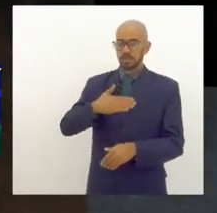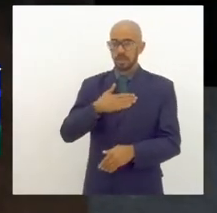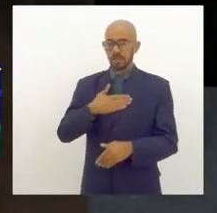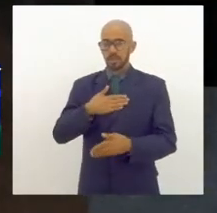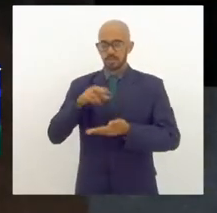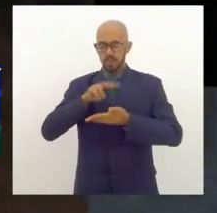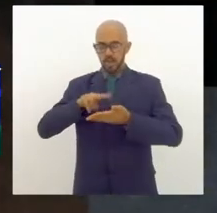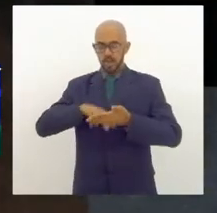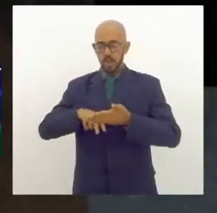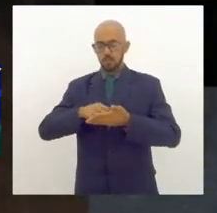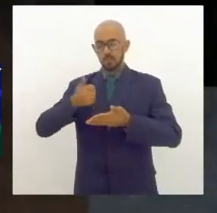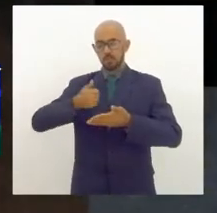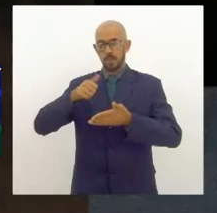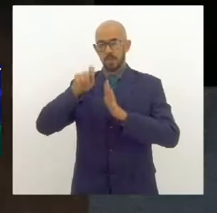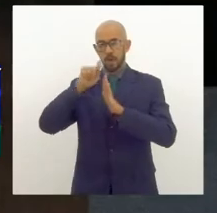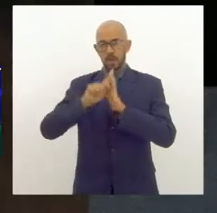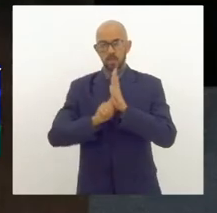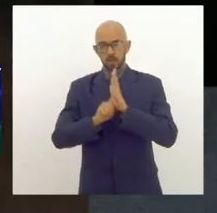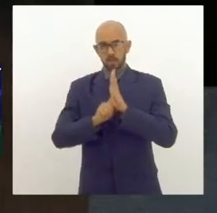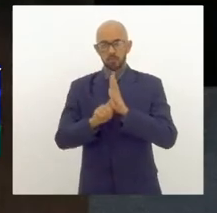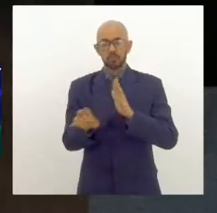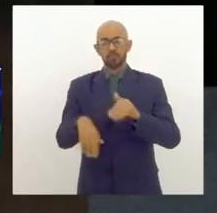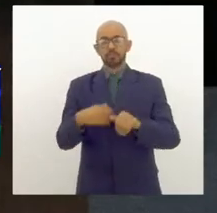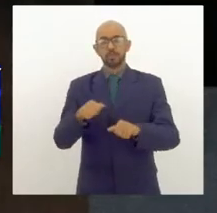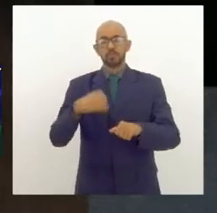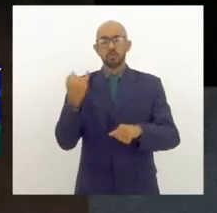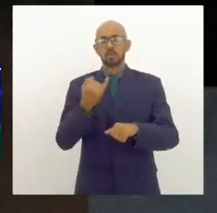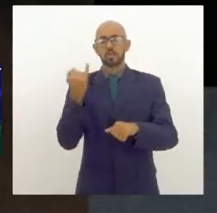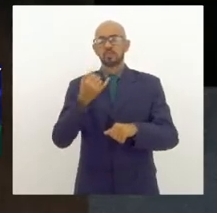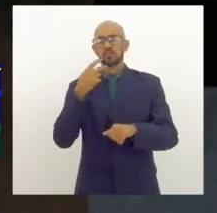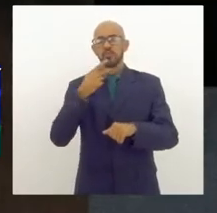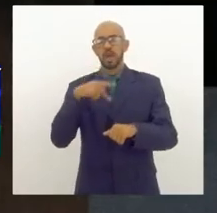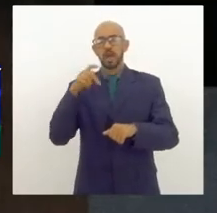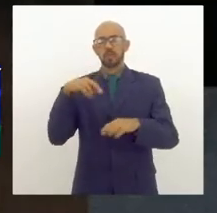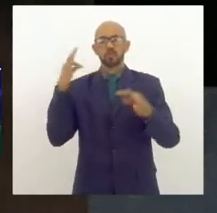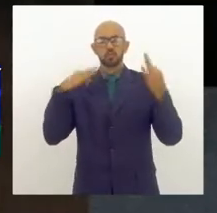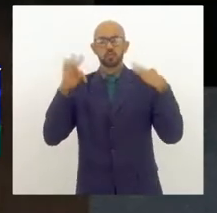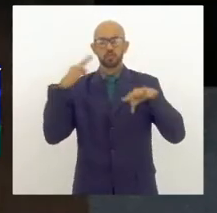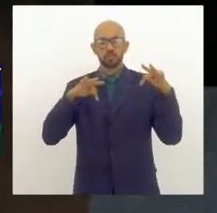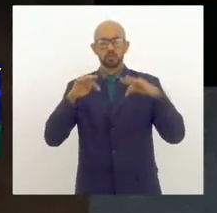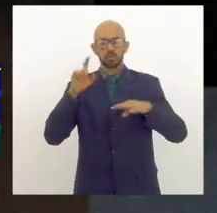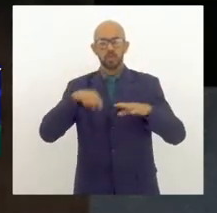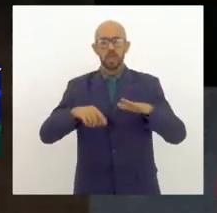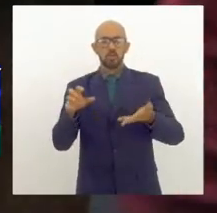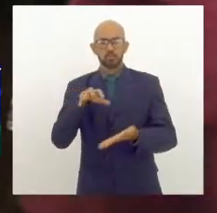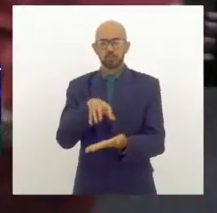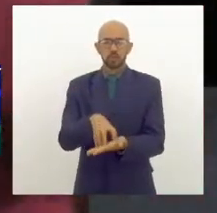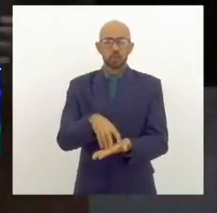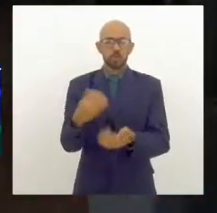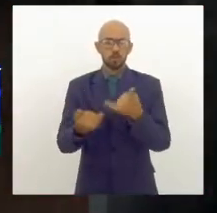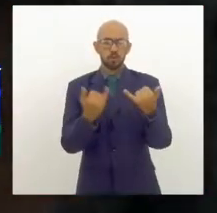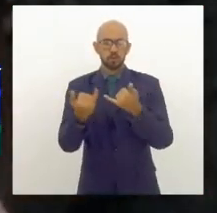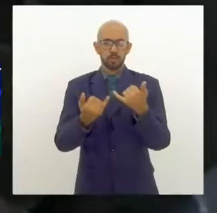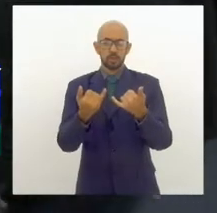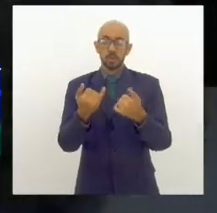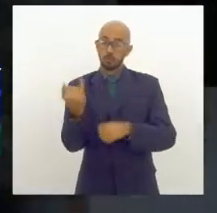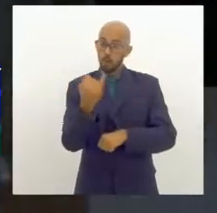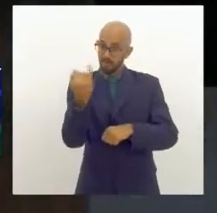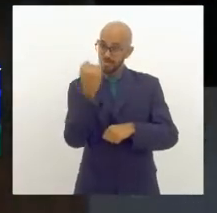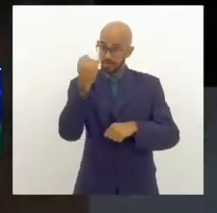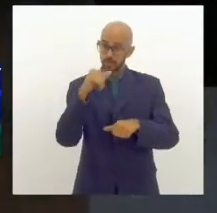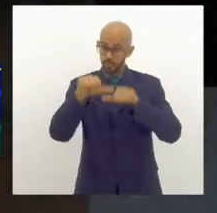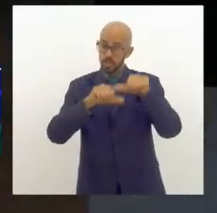relatório. É importante ressaltar que o turismo é um relevante vetor de transformação das economias,